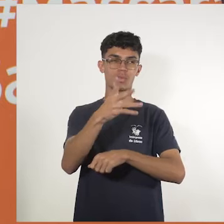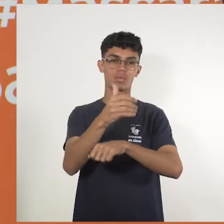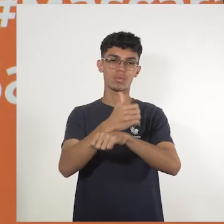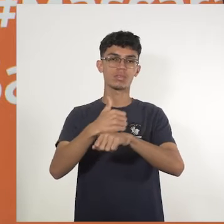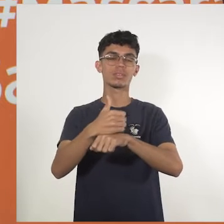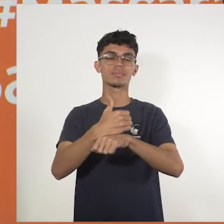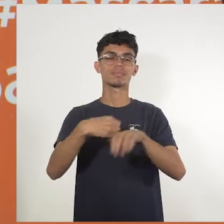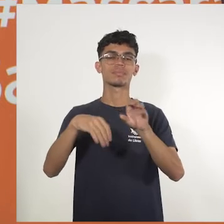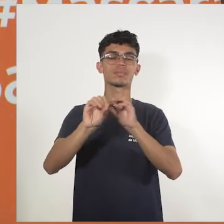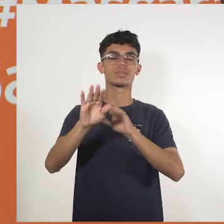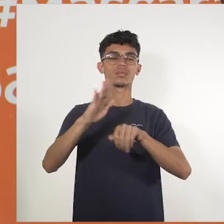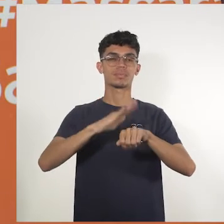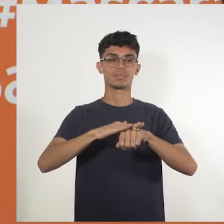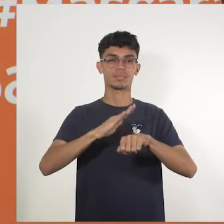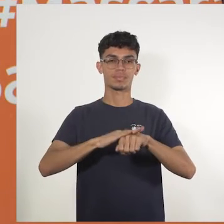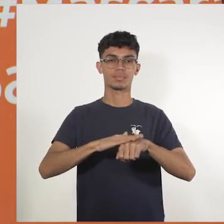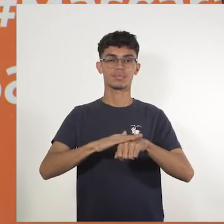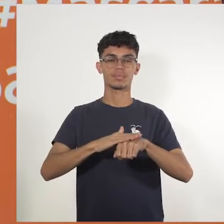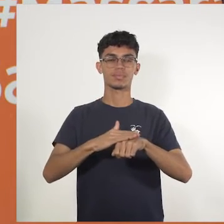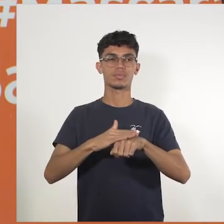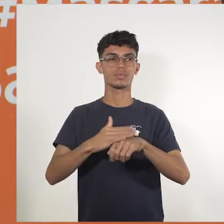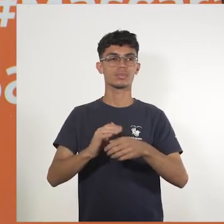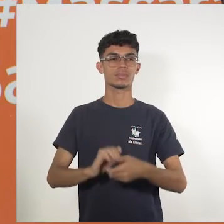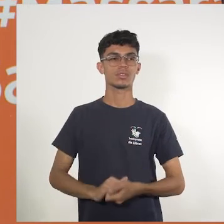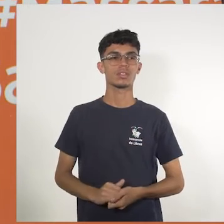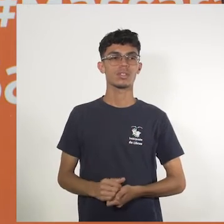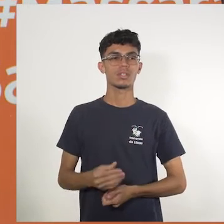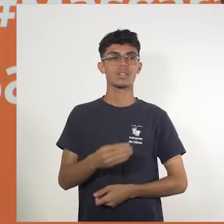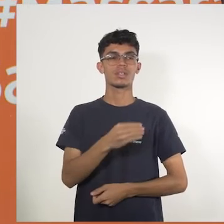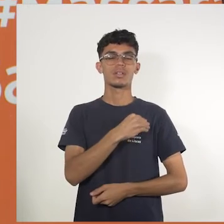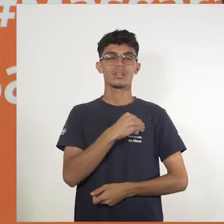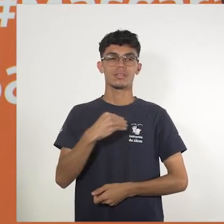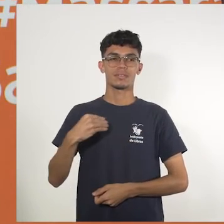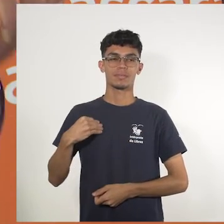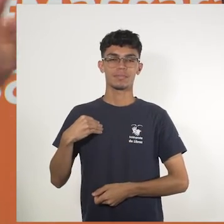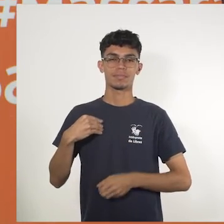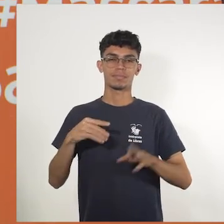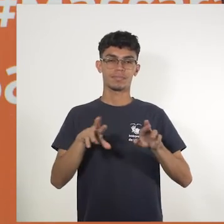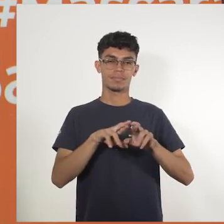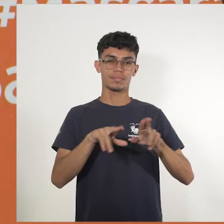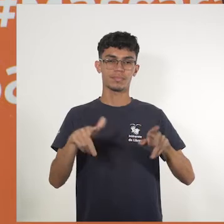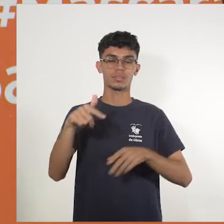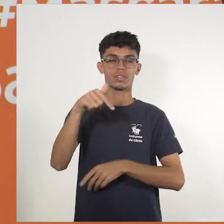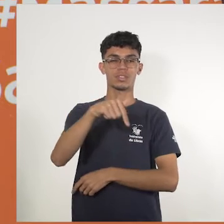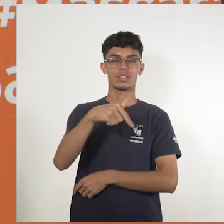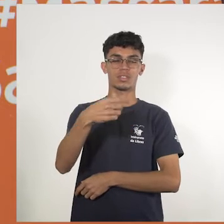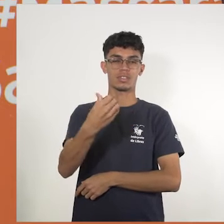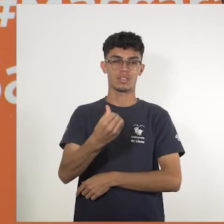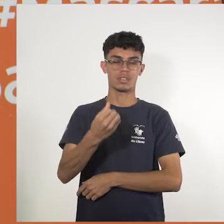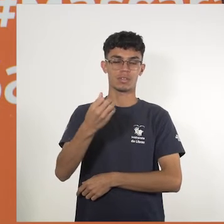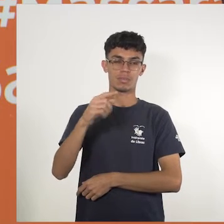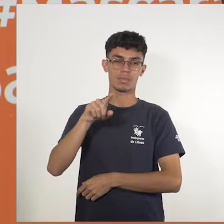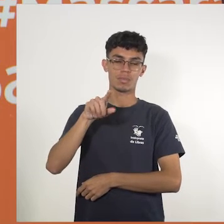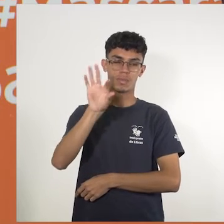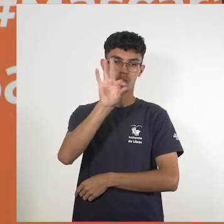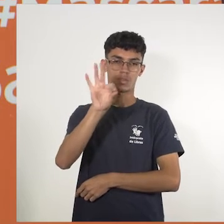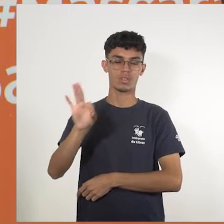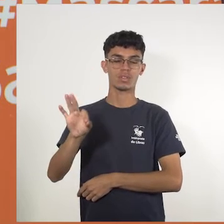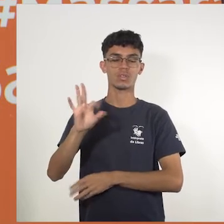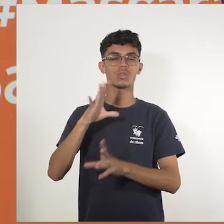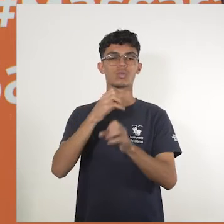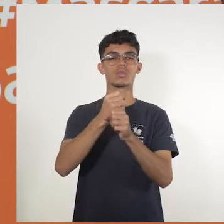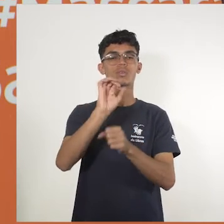que fizeram o teste, ou seja, mais de 70%, porque é um universo de 80 mil pessoas, como é